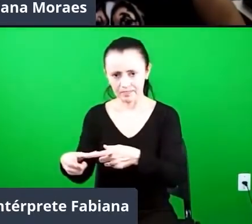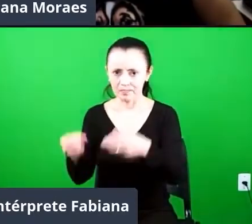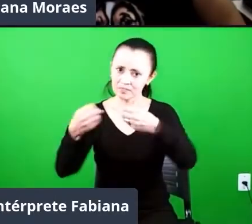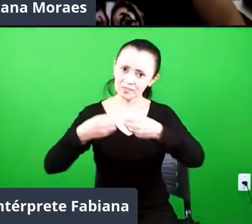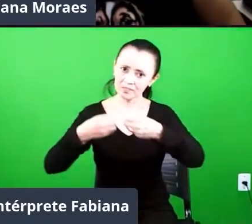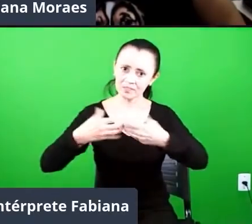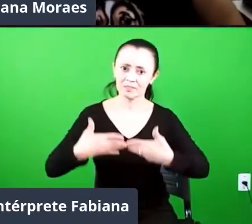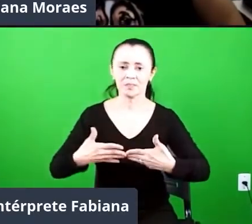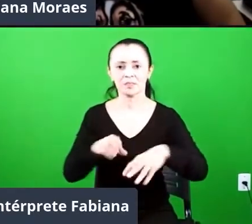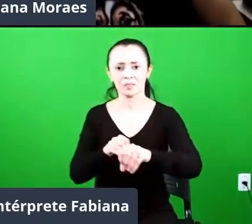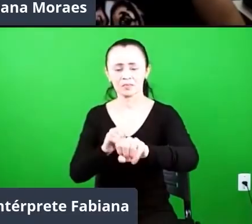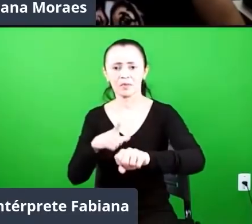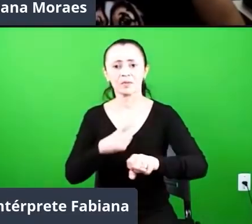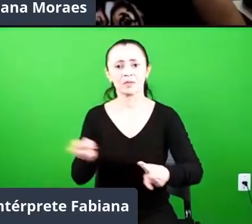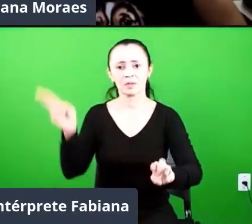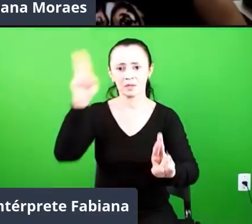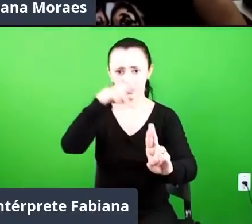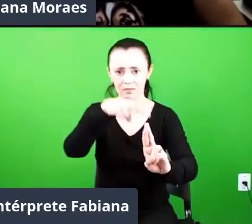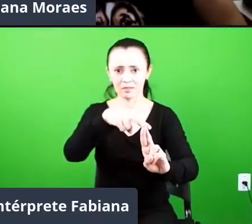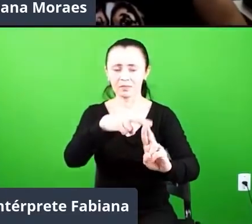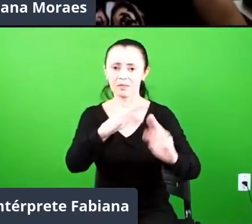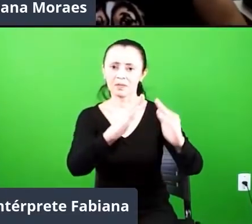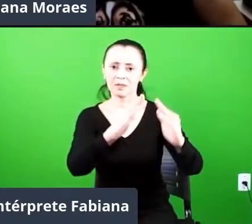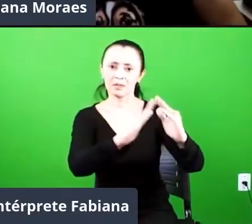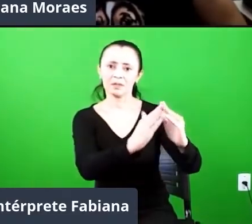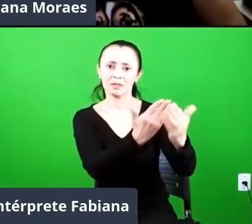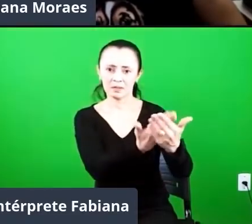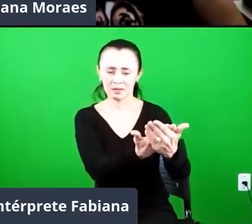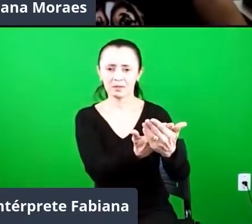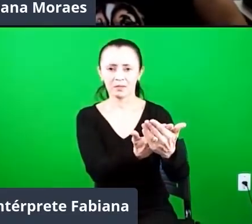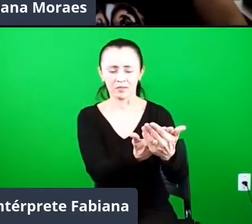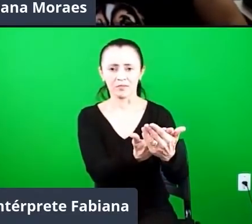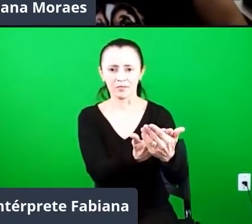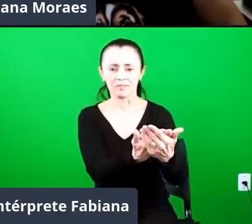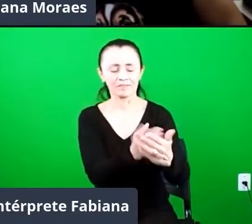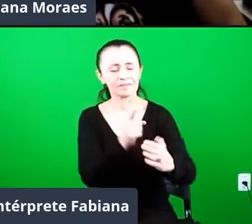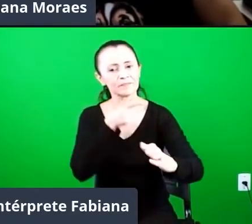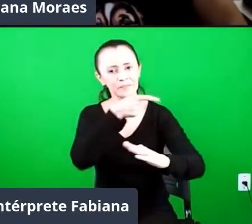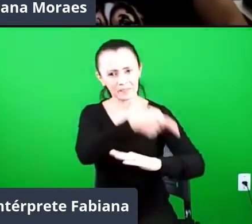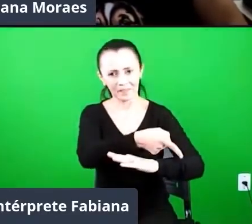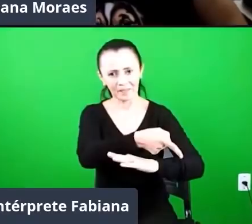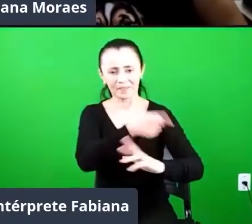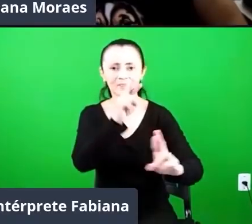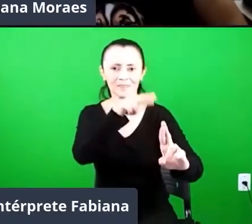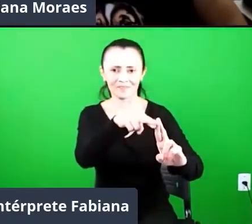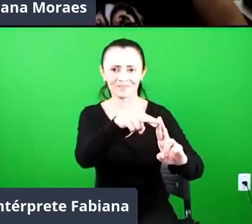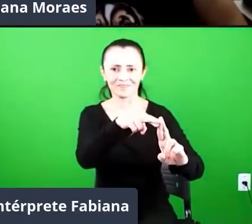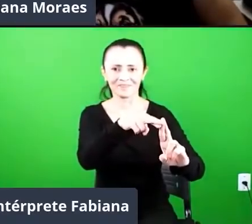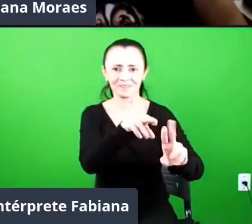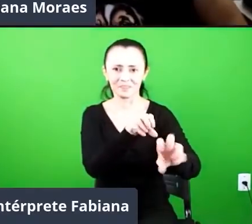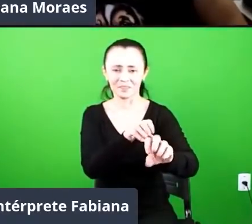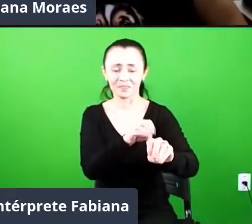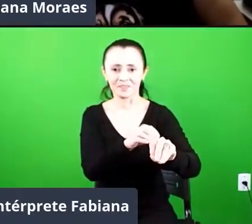de referência, a escola, né? Basicamente, esse processo acontecia onde? Na escola.